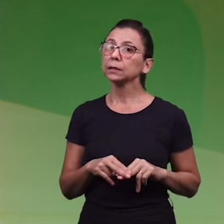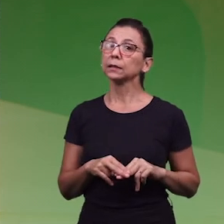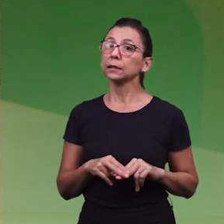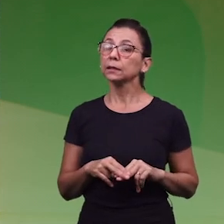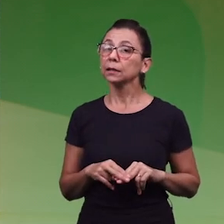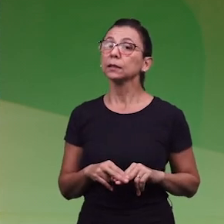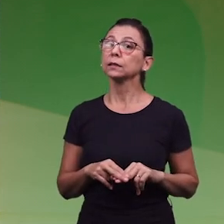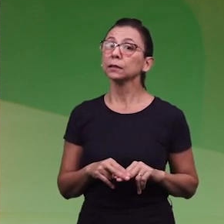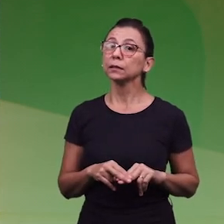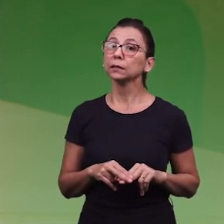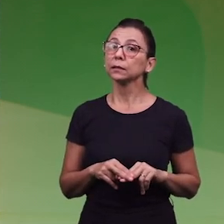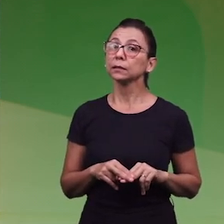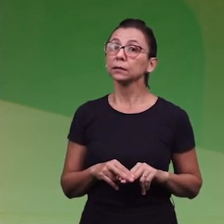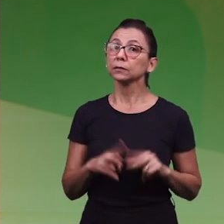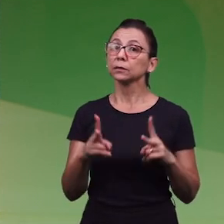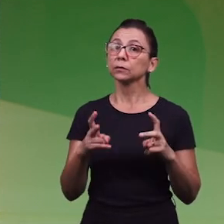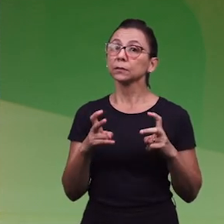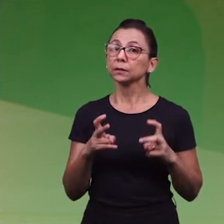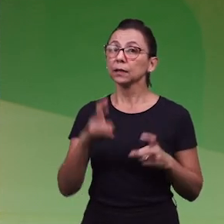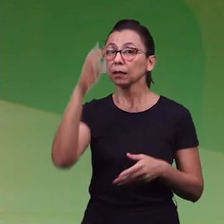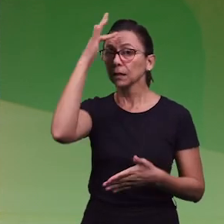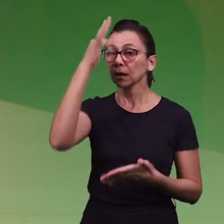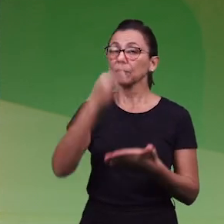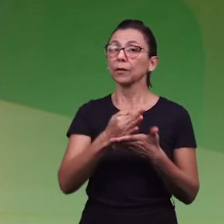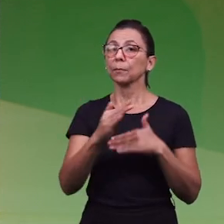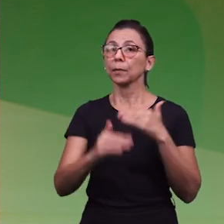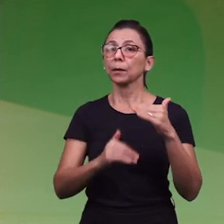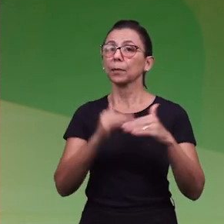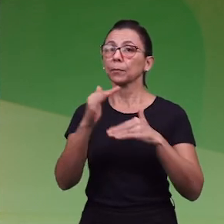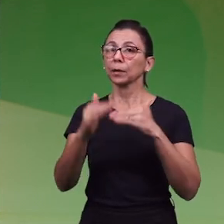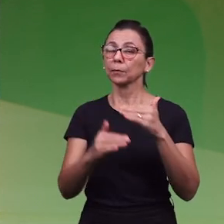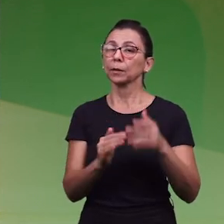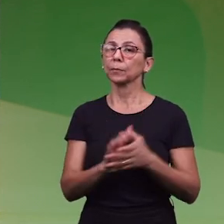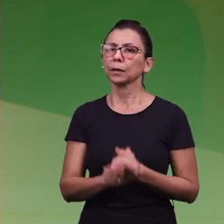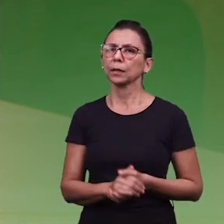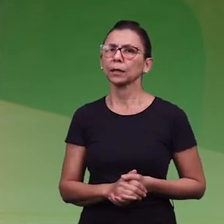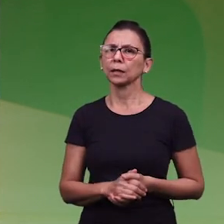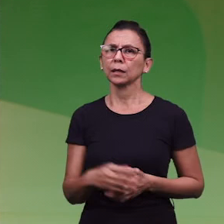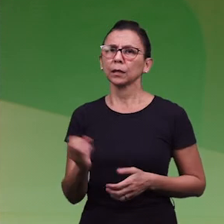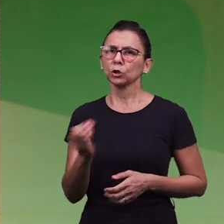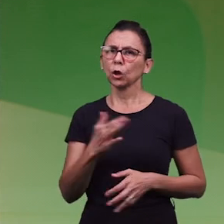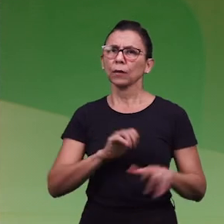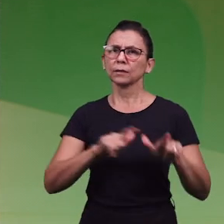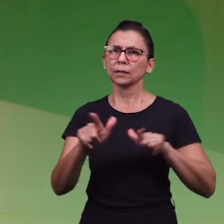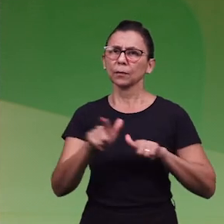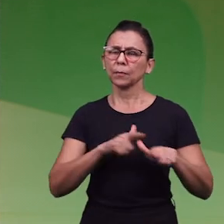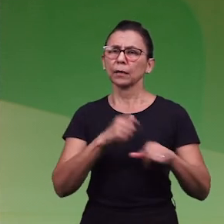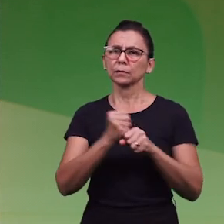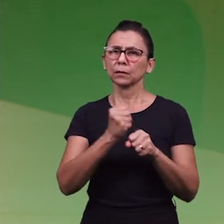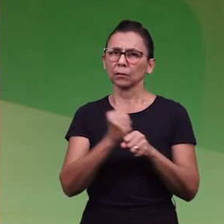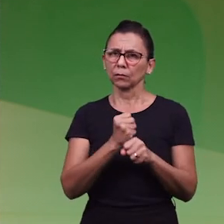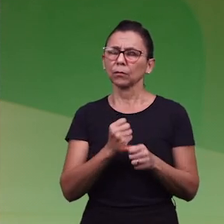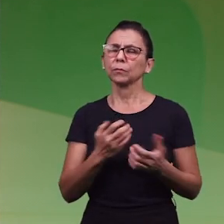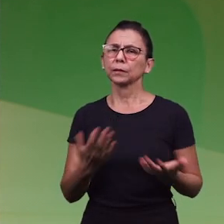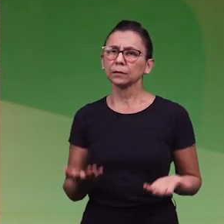o crescimento da fé. Os trabalhos novos que são abertos, né? A maneira como a igreja